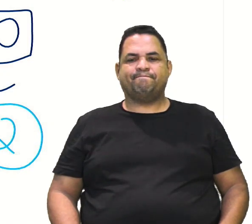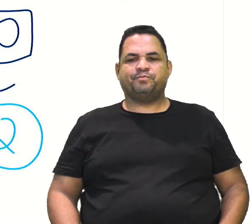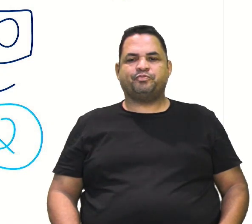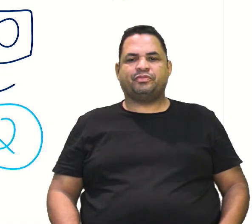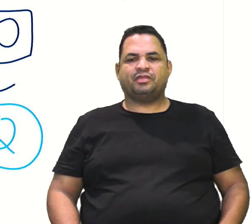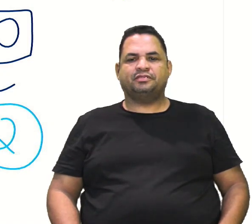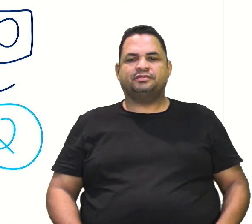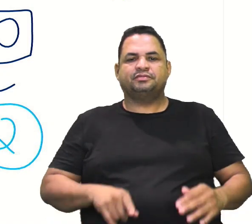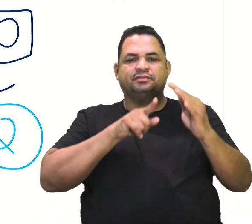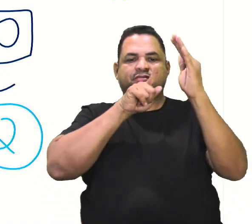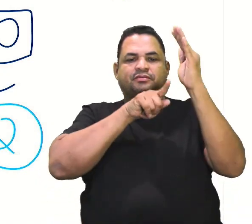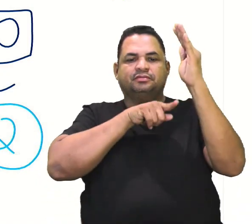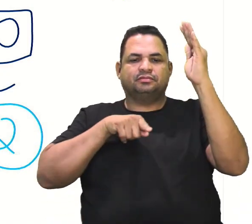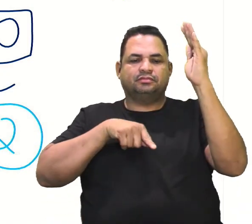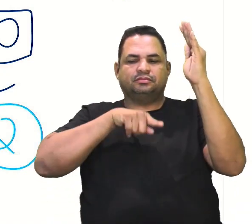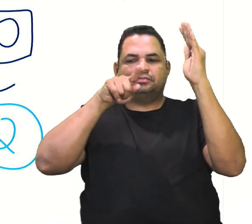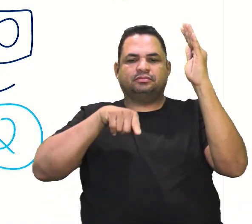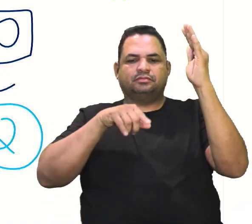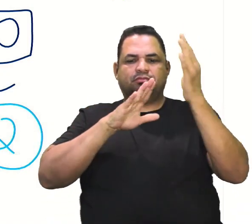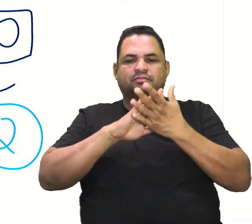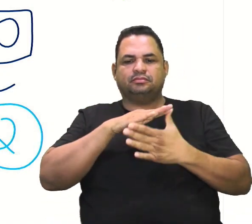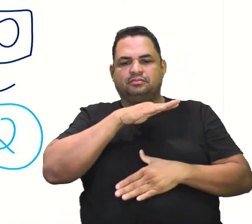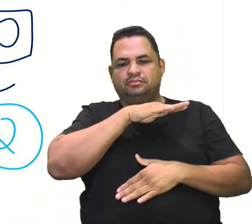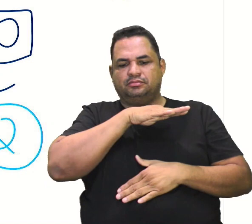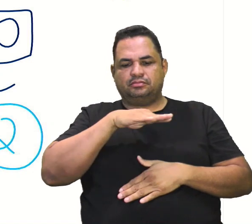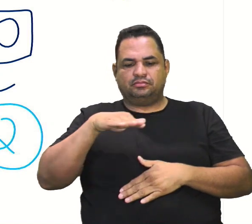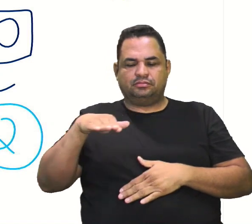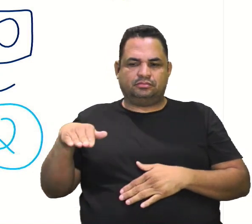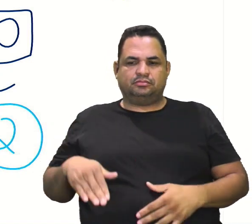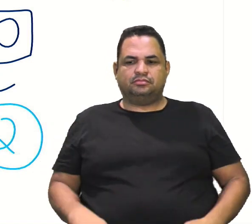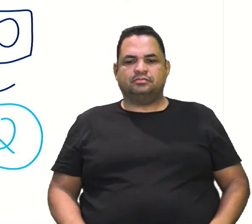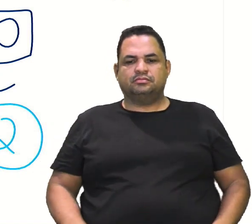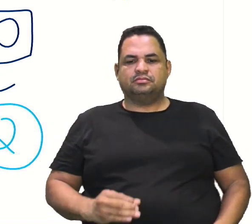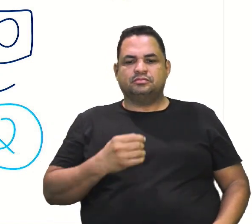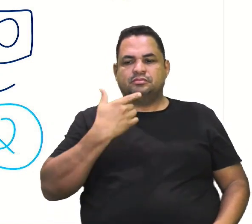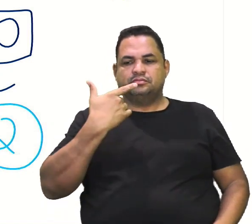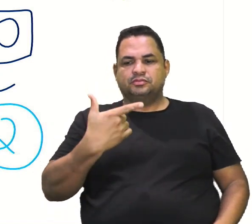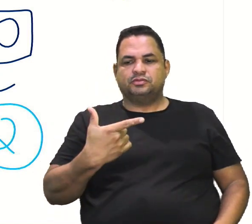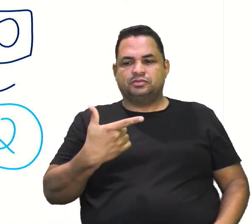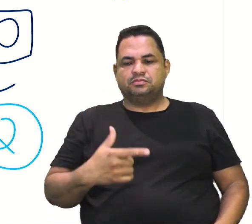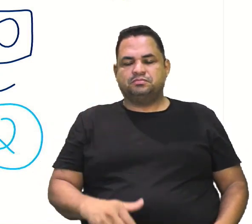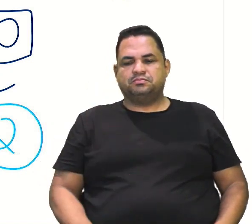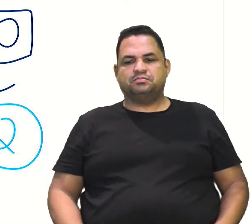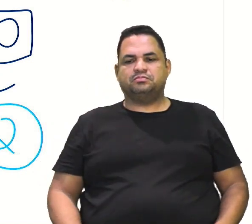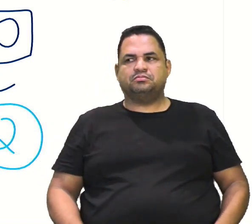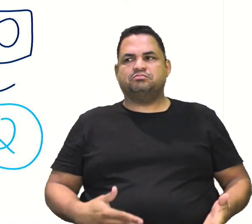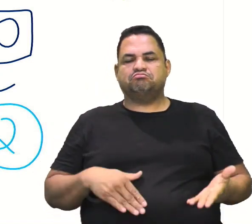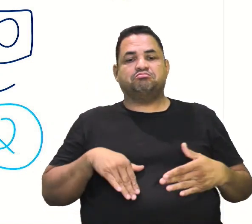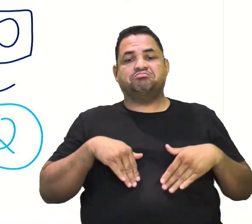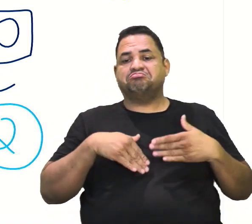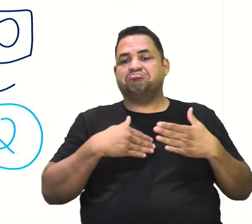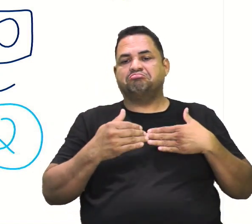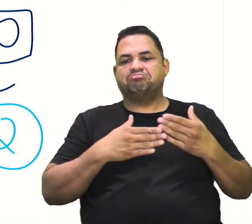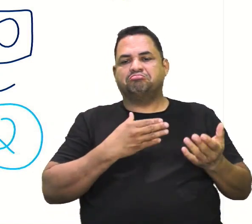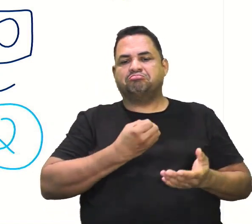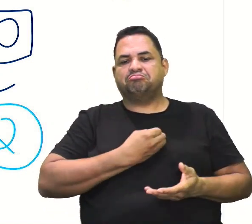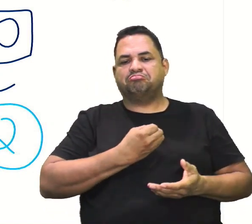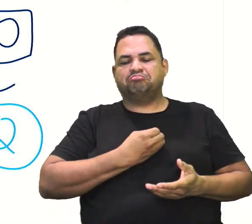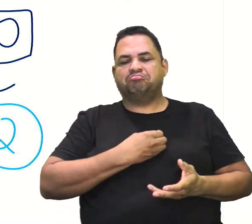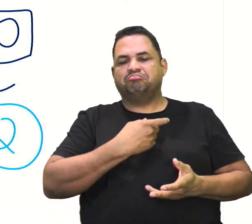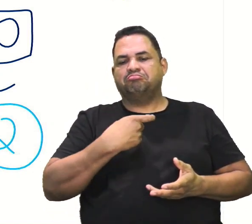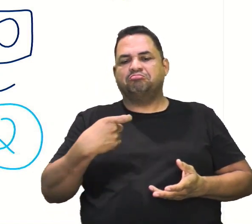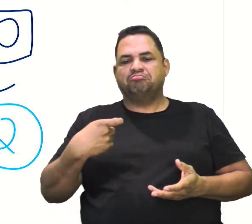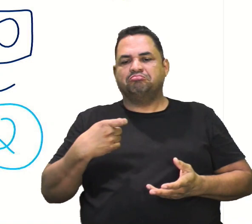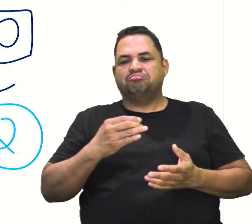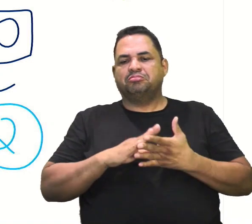você traçasse lá no gráfico, você ia perceber que ia ficar cortando ali no 2. Qualquer valor de x, eu encontro 2